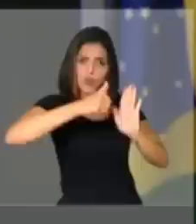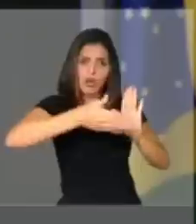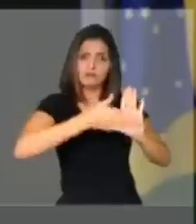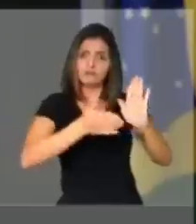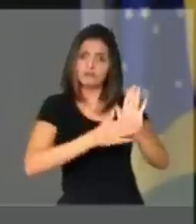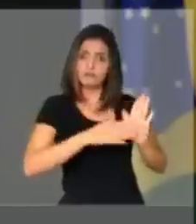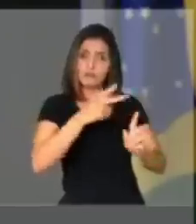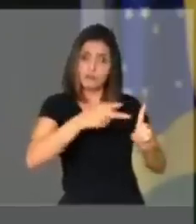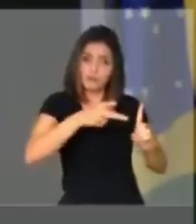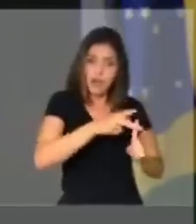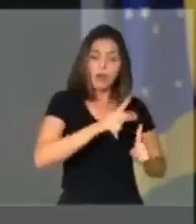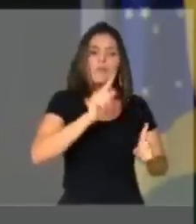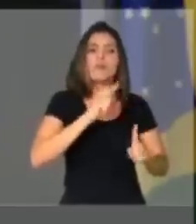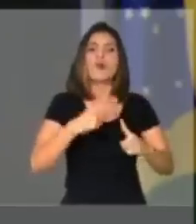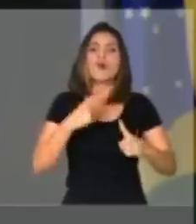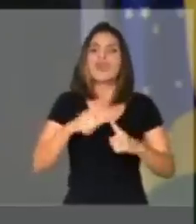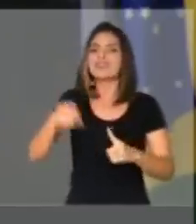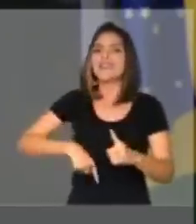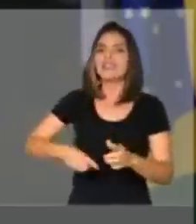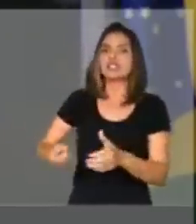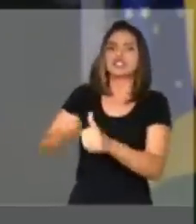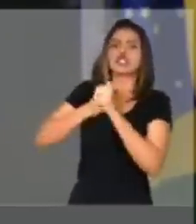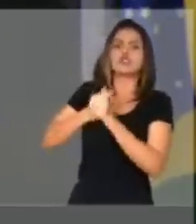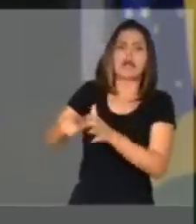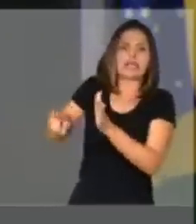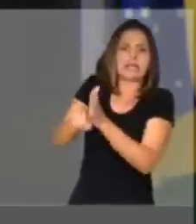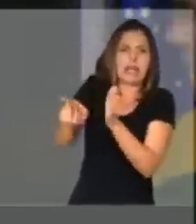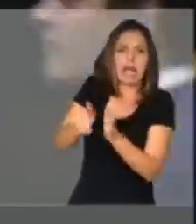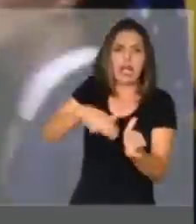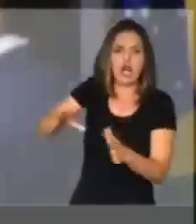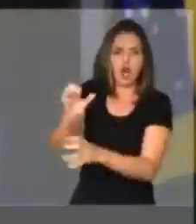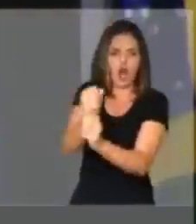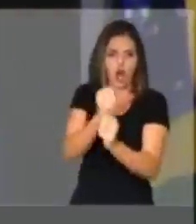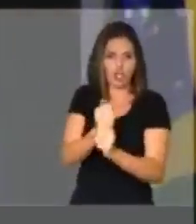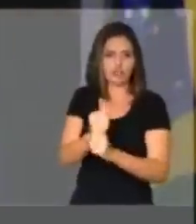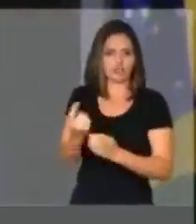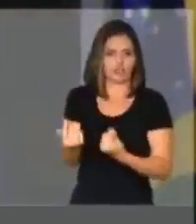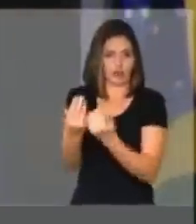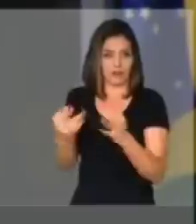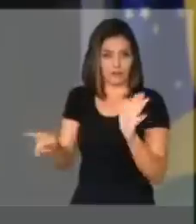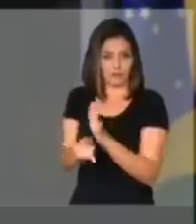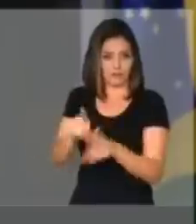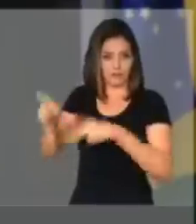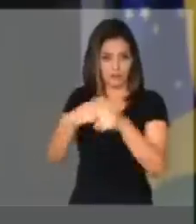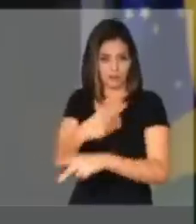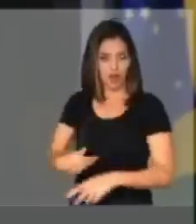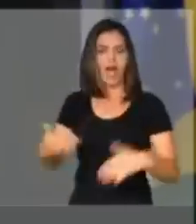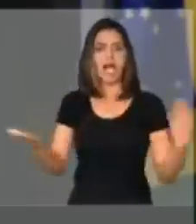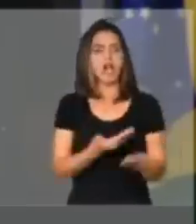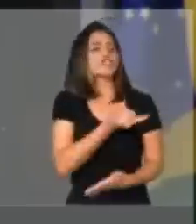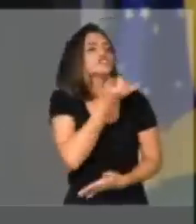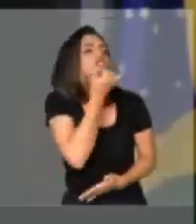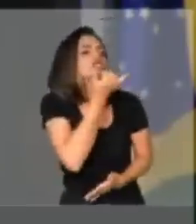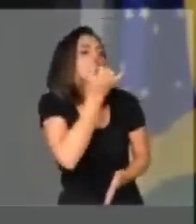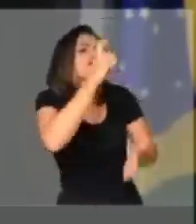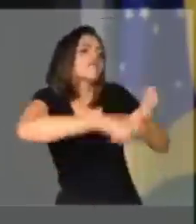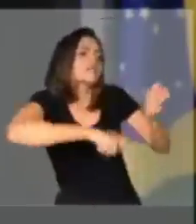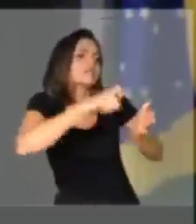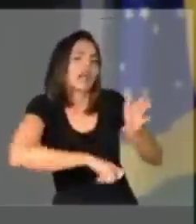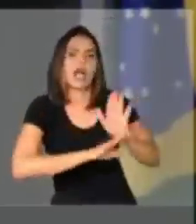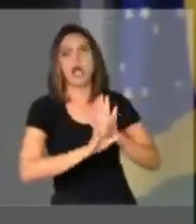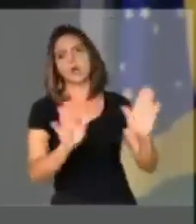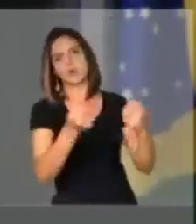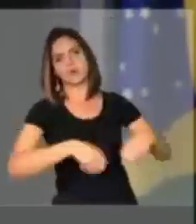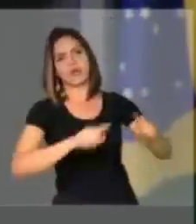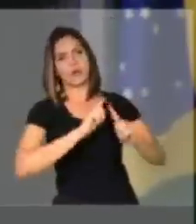previdenciária, para nós taparmos o rombo nas contas públicas, nós concedermos mais isenções fiscais, nós